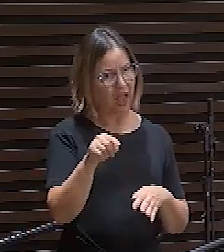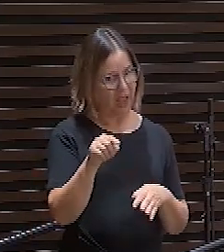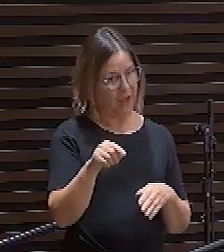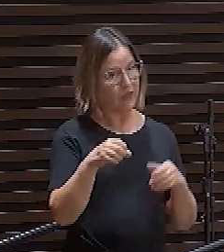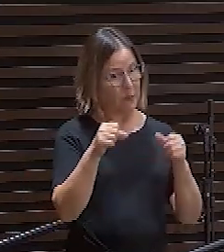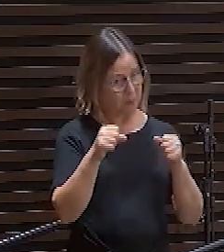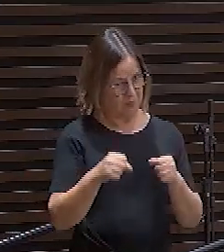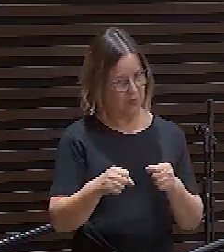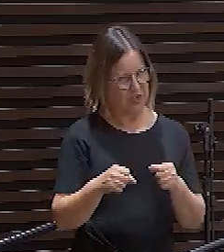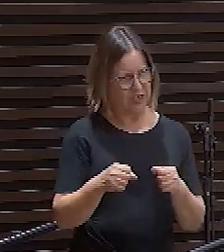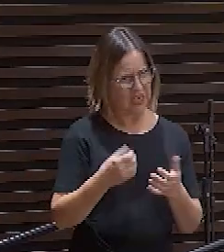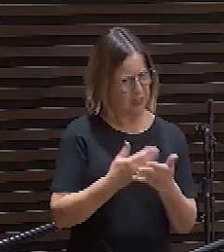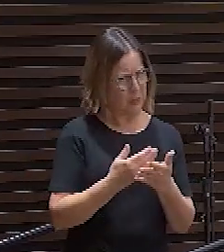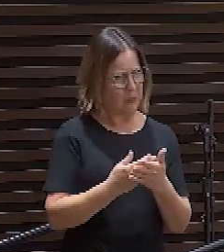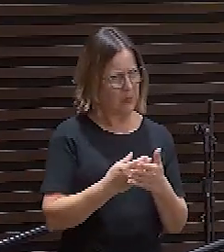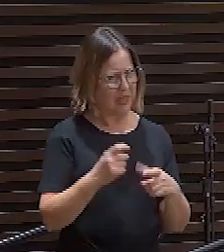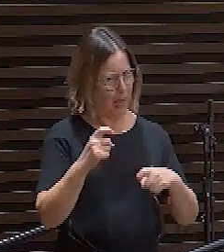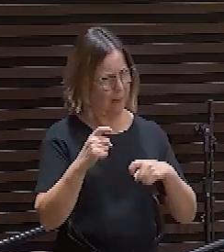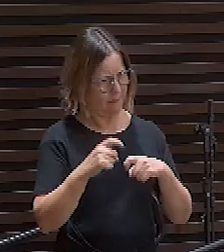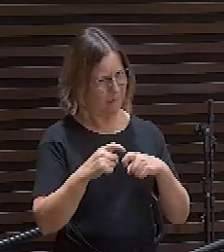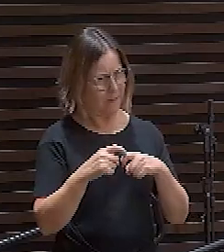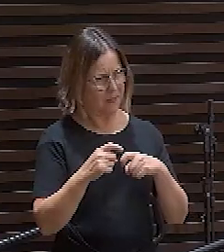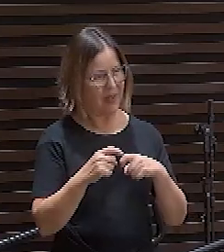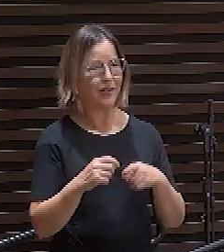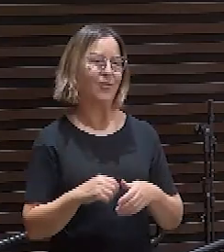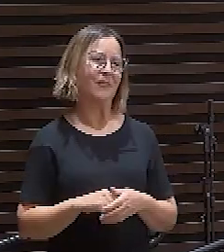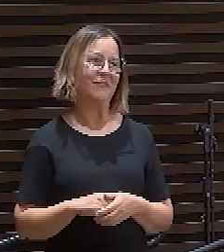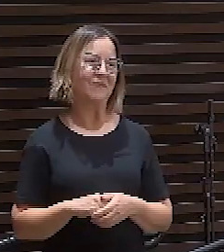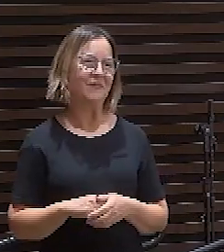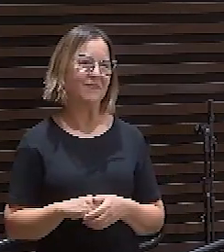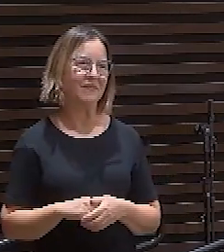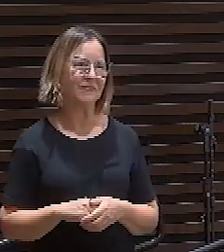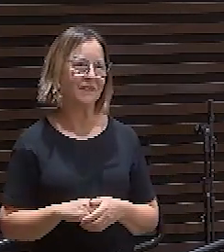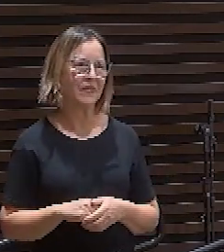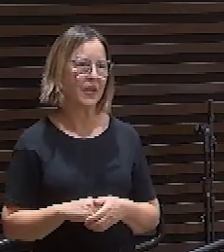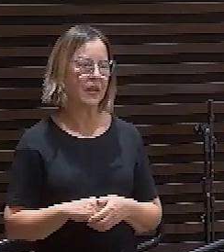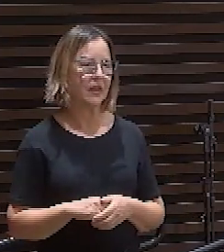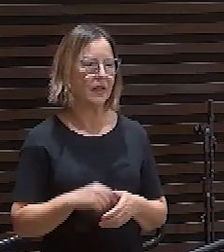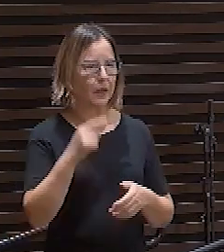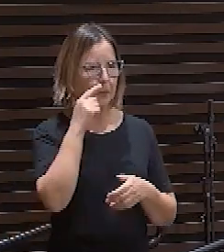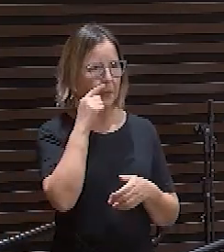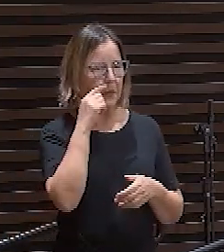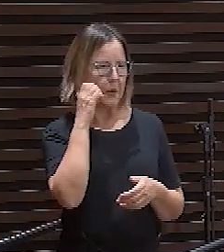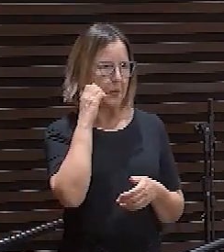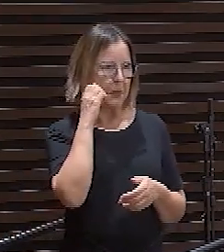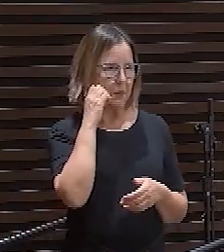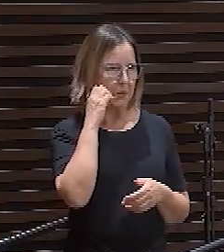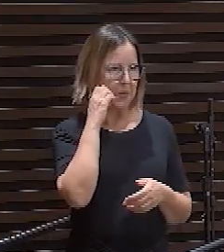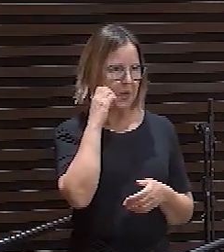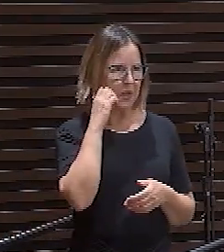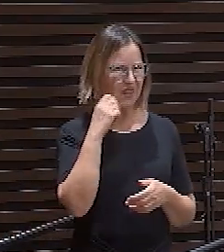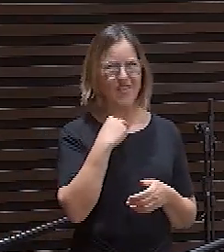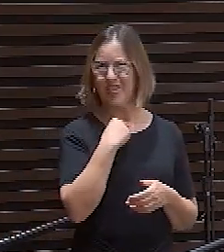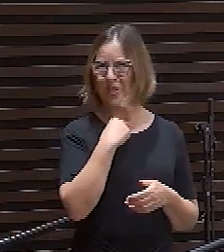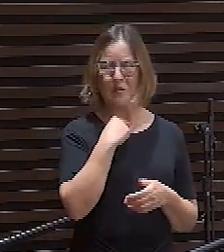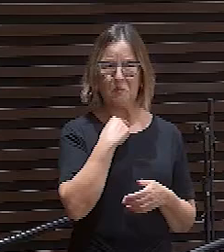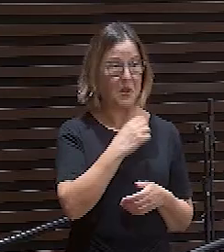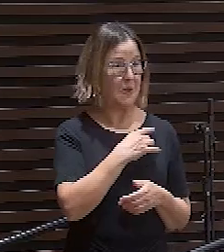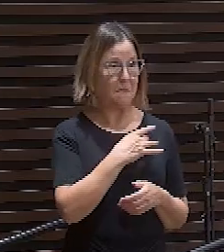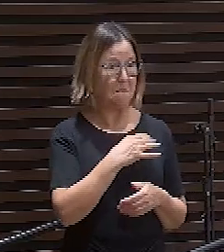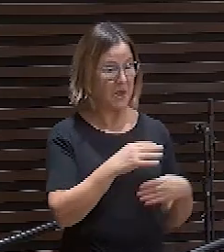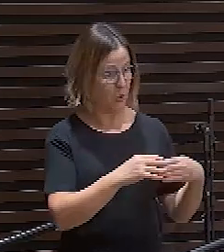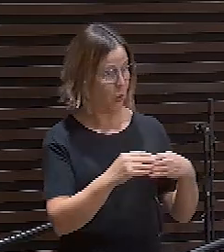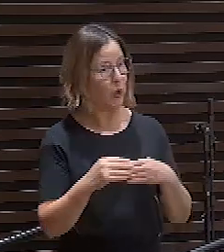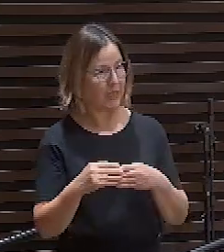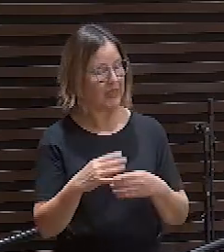diferente. Então, os pais não podem ter medo de orientar os seus filhos, pelo contrário, devem sim fazer aquilo que